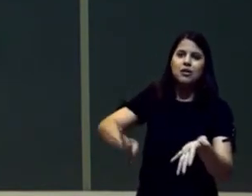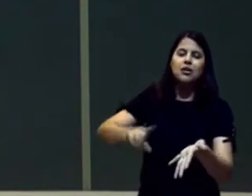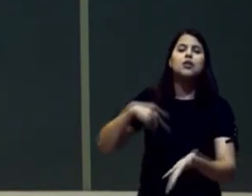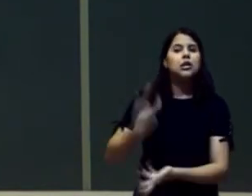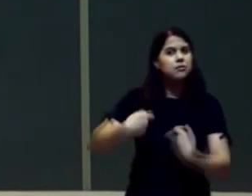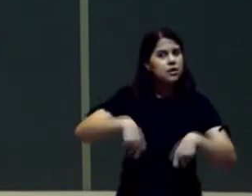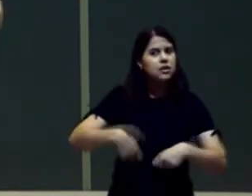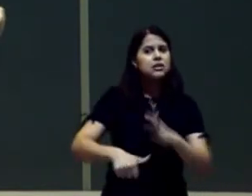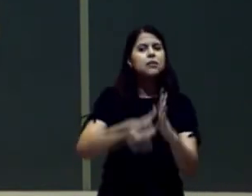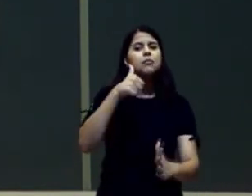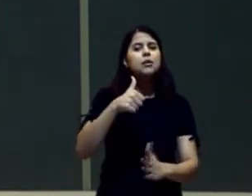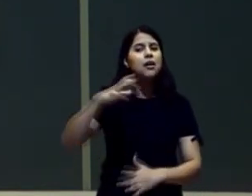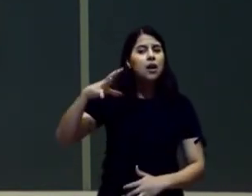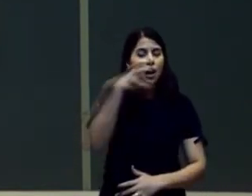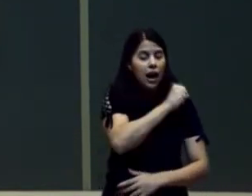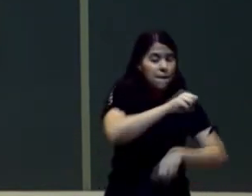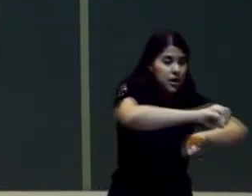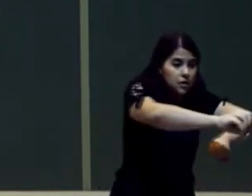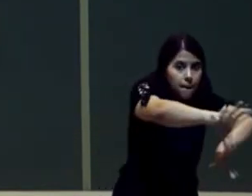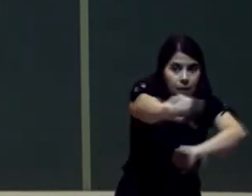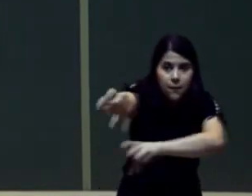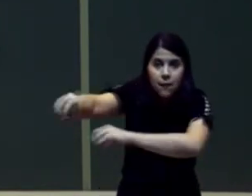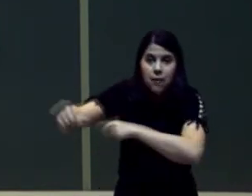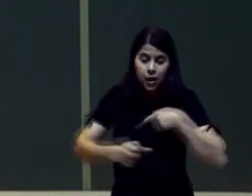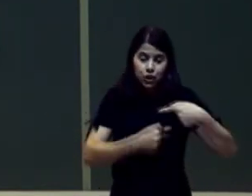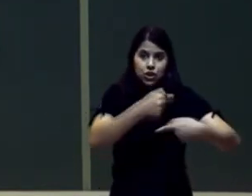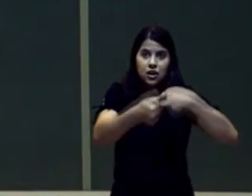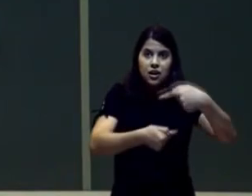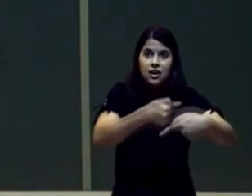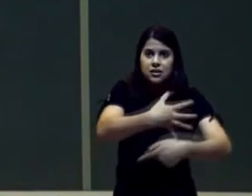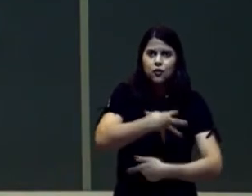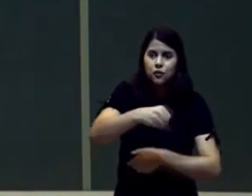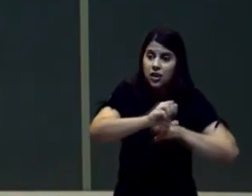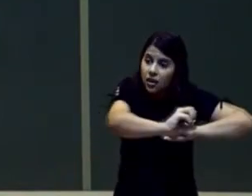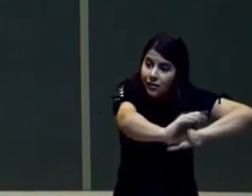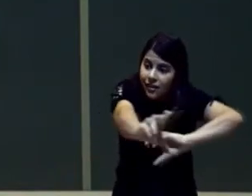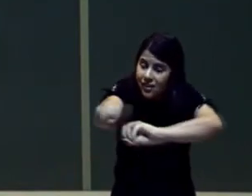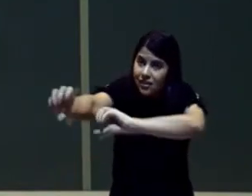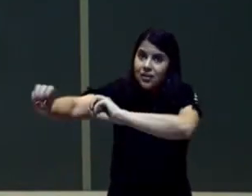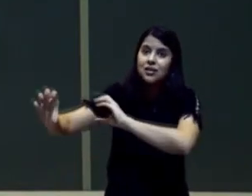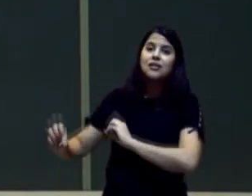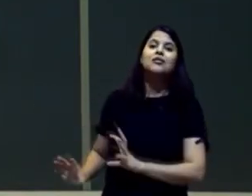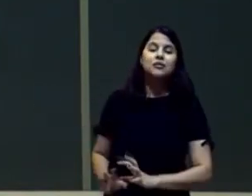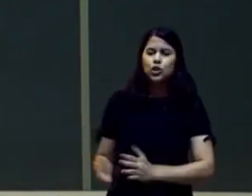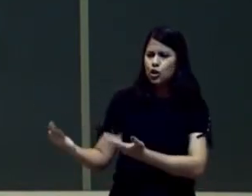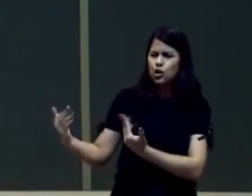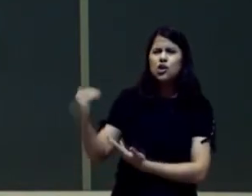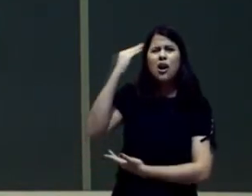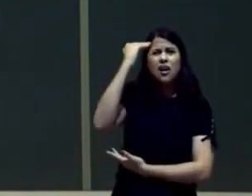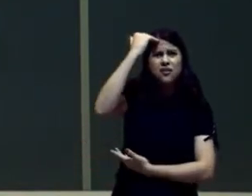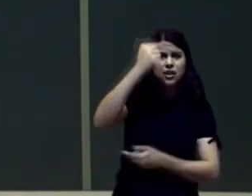cartas, é o tempo de sermos a carta para a próxima geração. É o tempo de sermos uma carta para a próxima